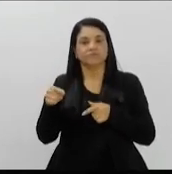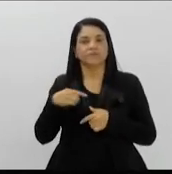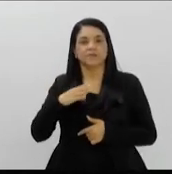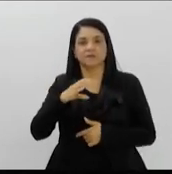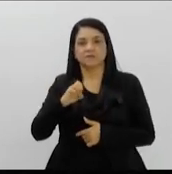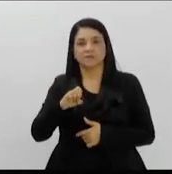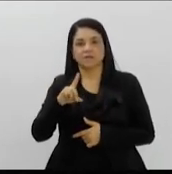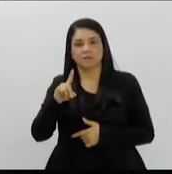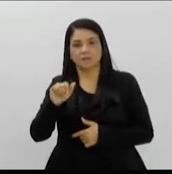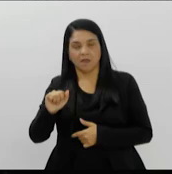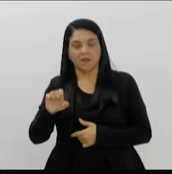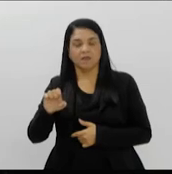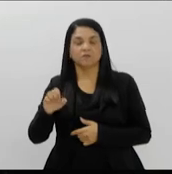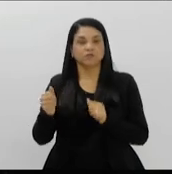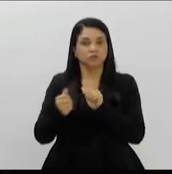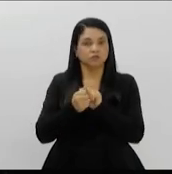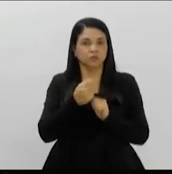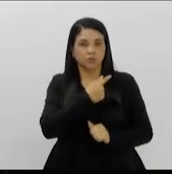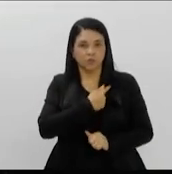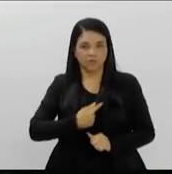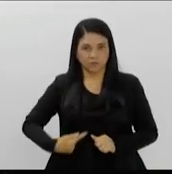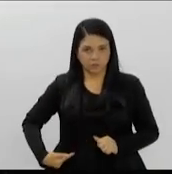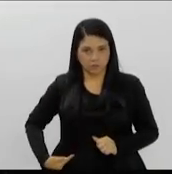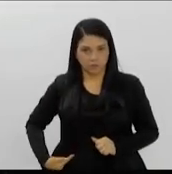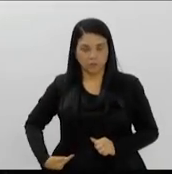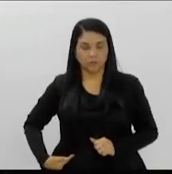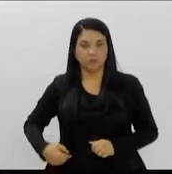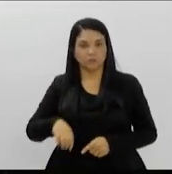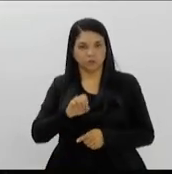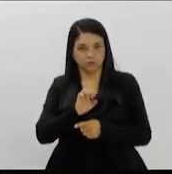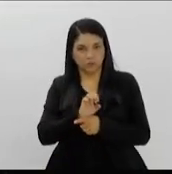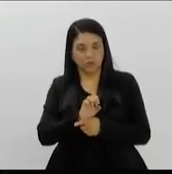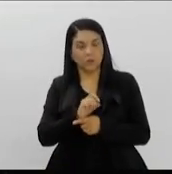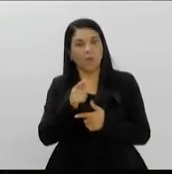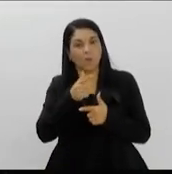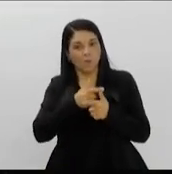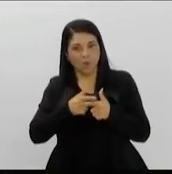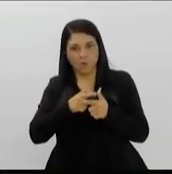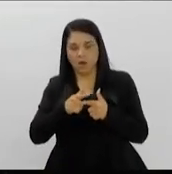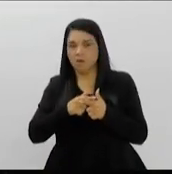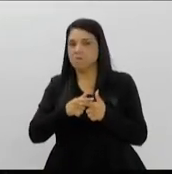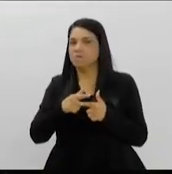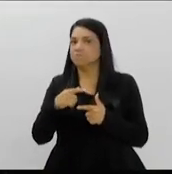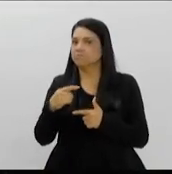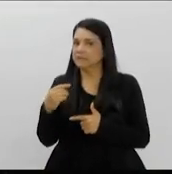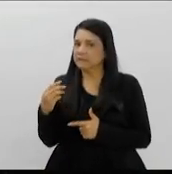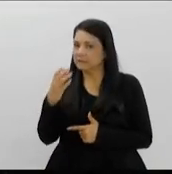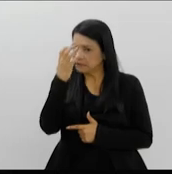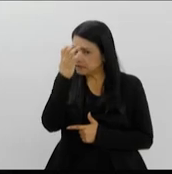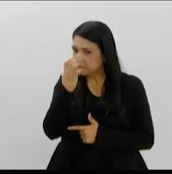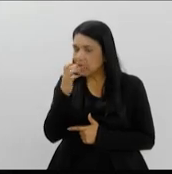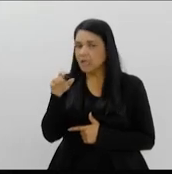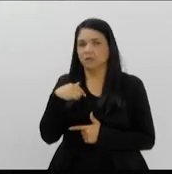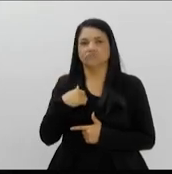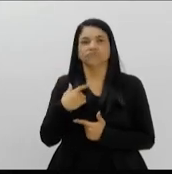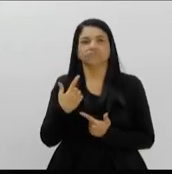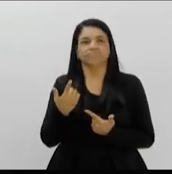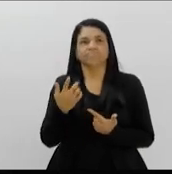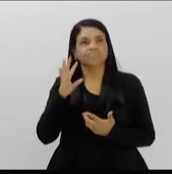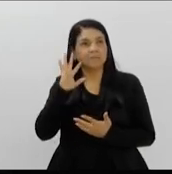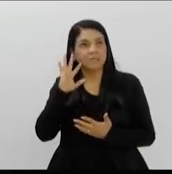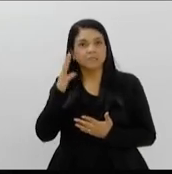para que a gente possa... É óbvio que é um problema crônico, e de forma complexa, a gente não vai achar uma solução de